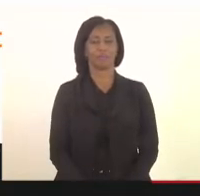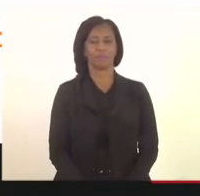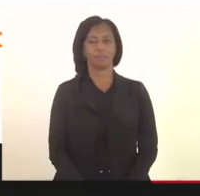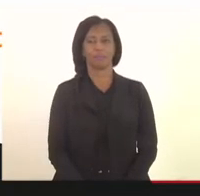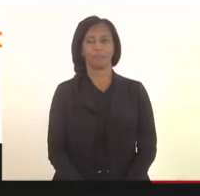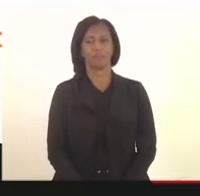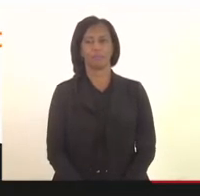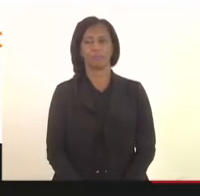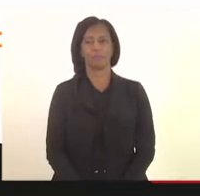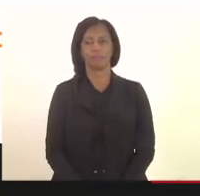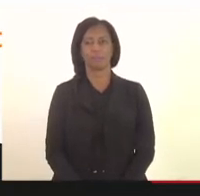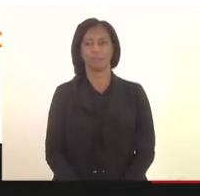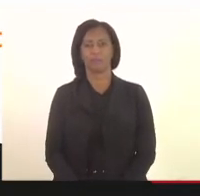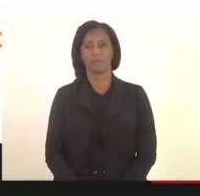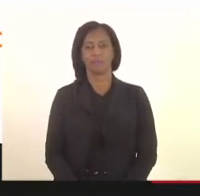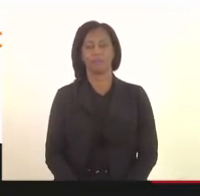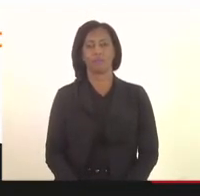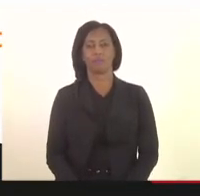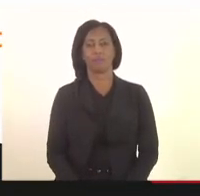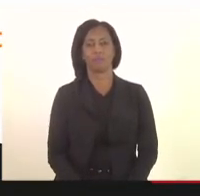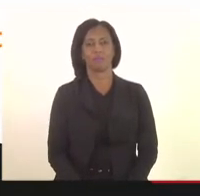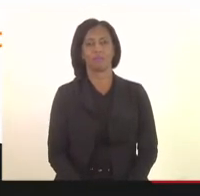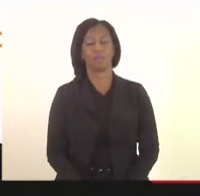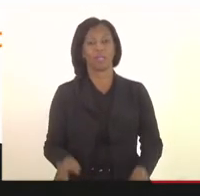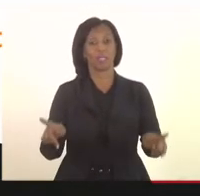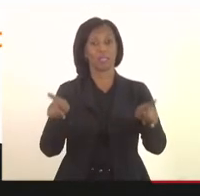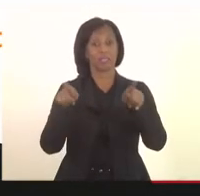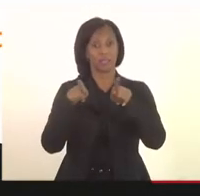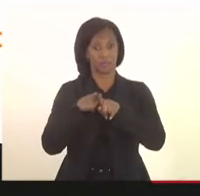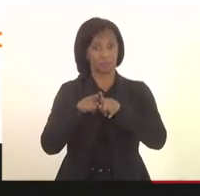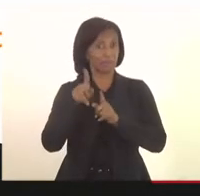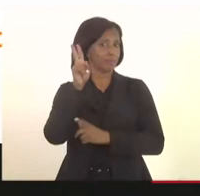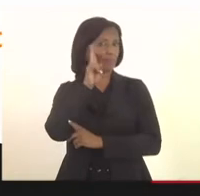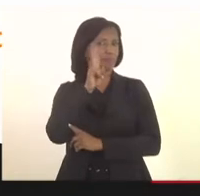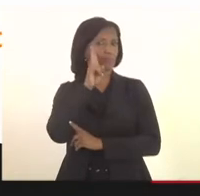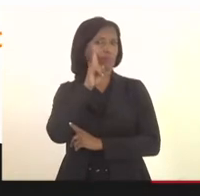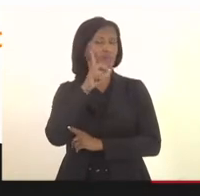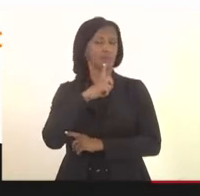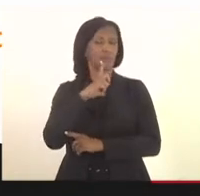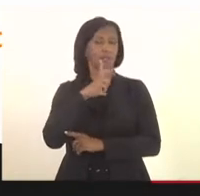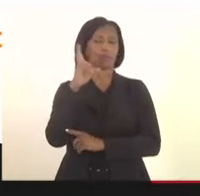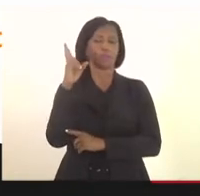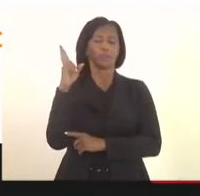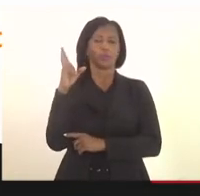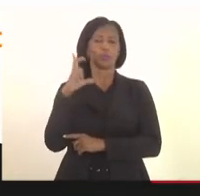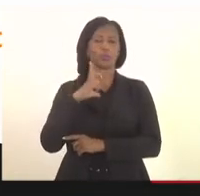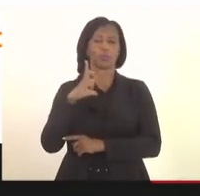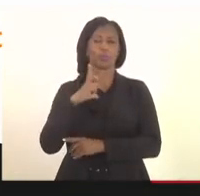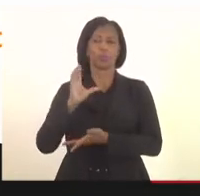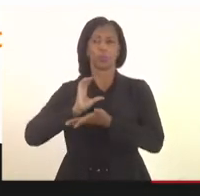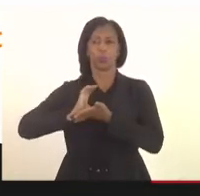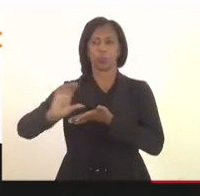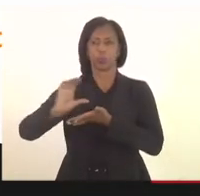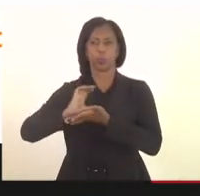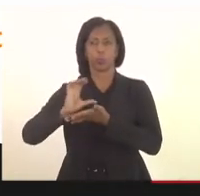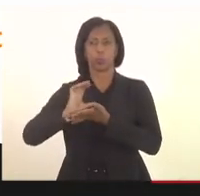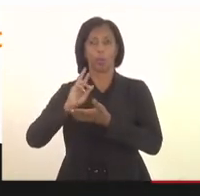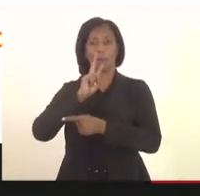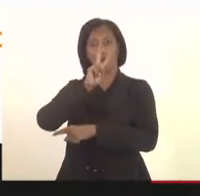Gostaria de ressaltar também que nós temos um histórico consistente de investimentos